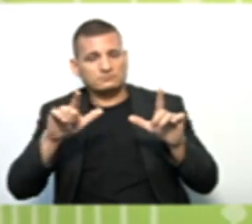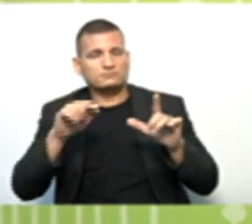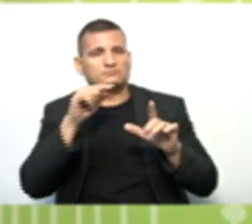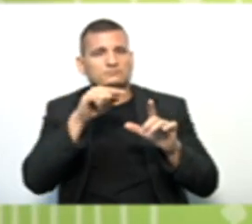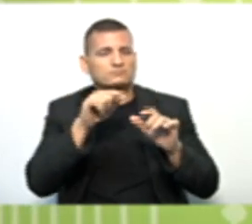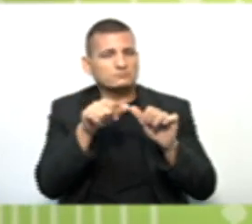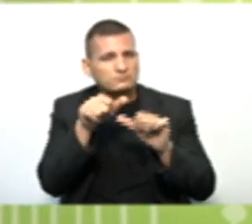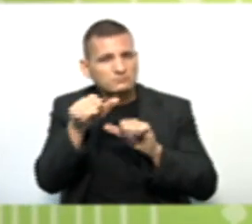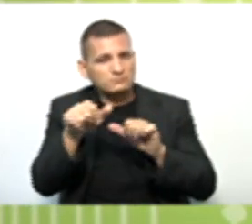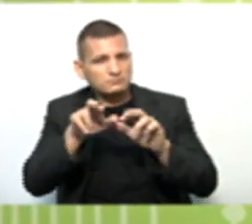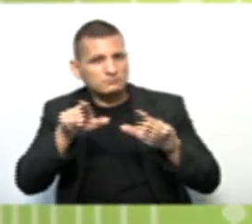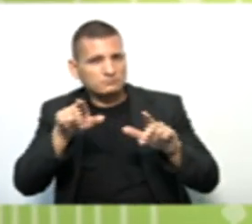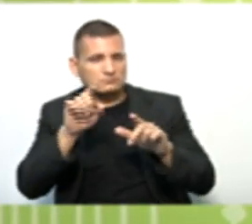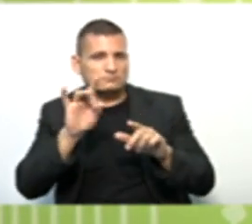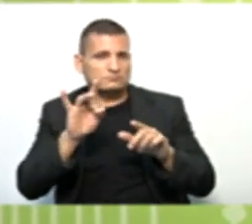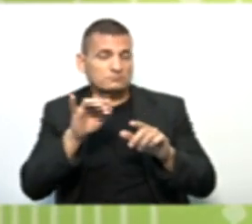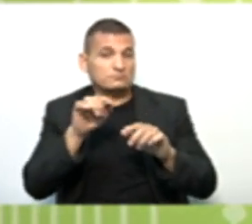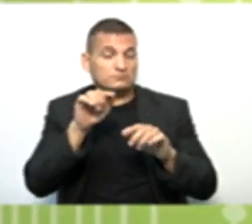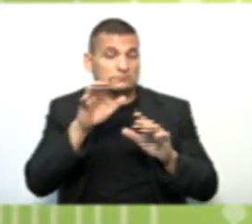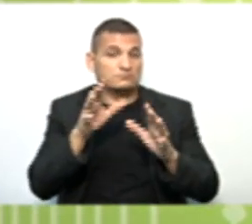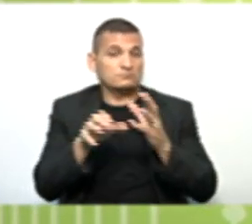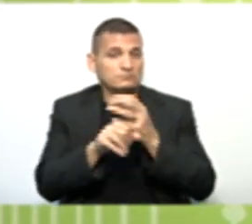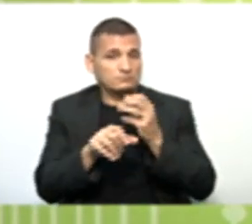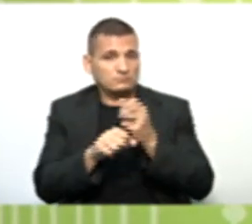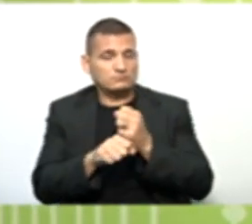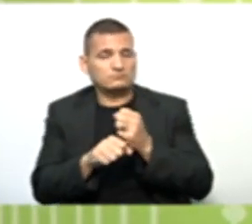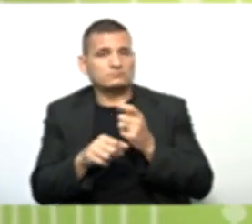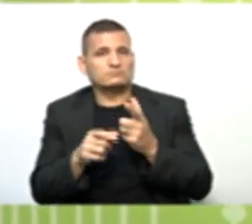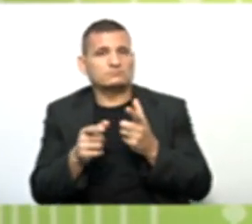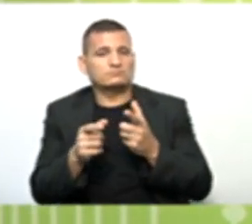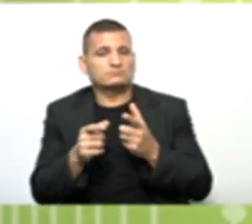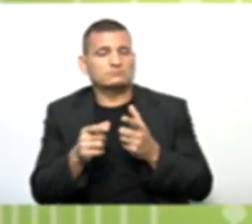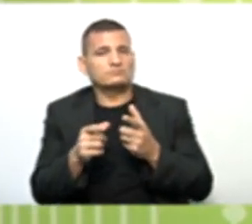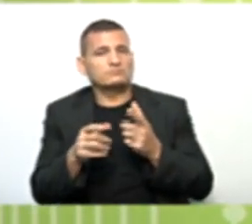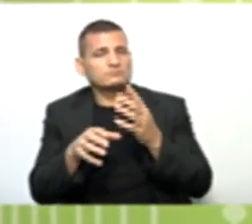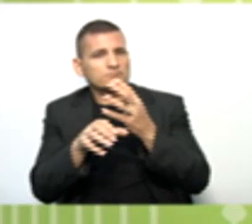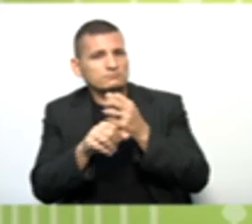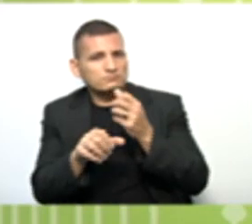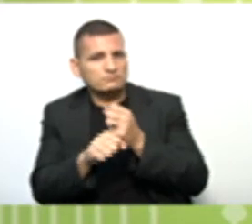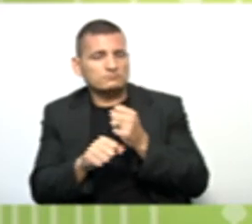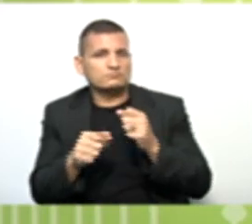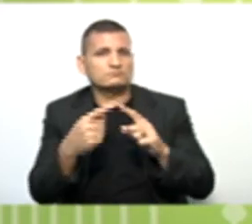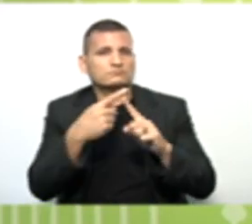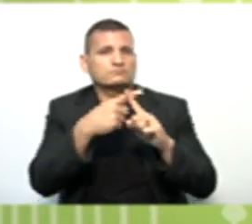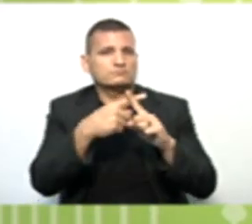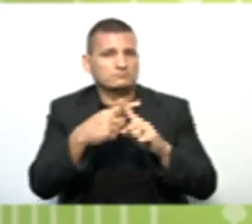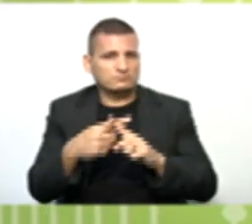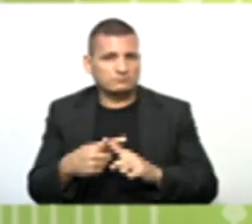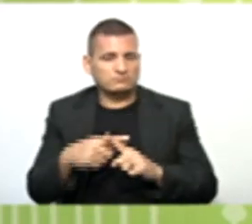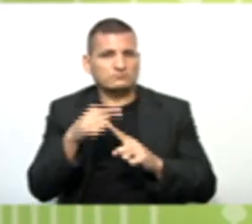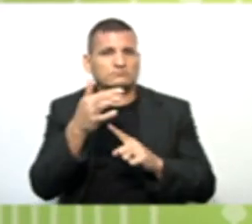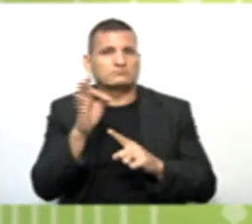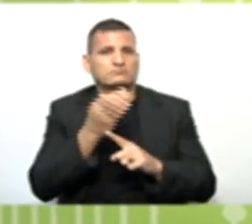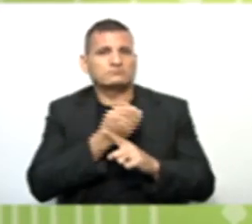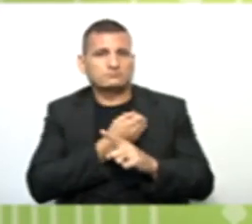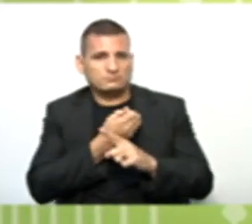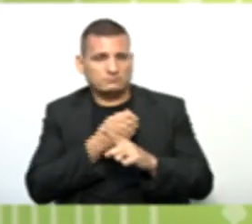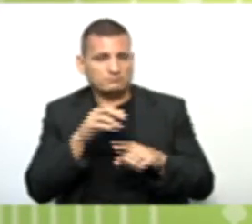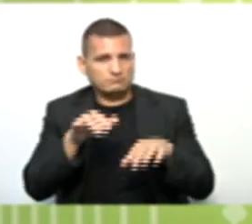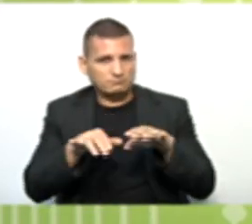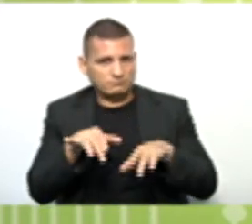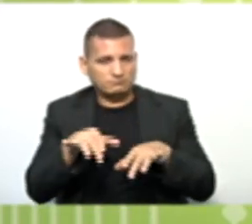vocês executarem aí na sala. Em vez de calcular o somatório, vamos calcular a multiplicação de 10 números lidos do